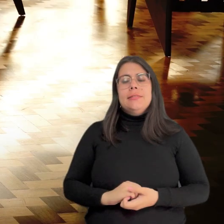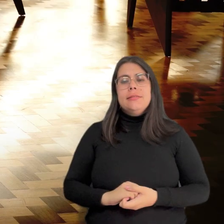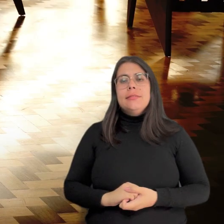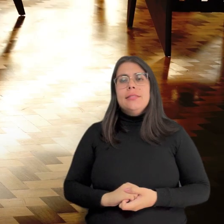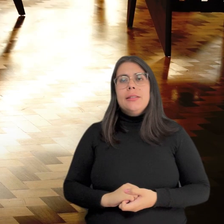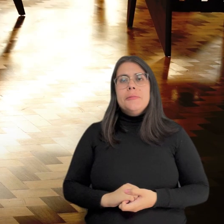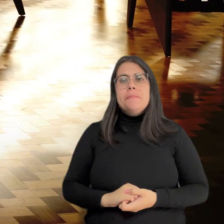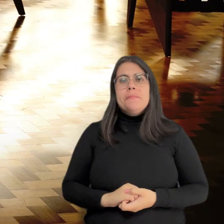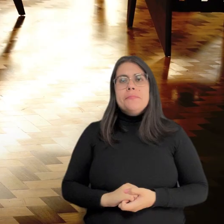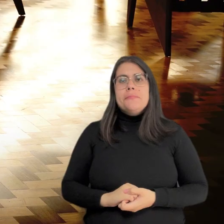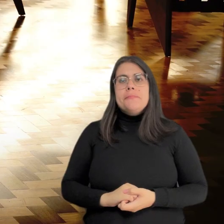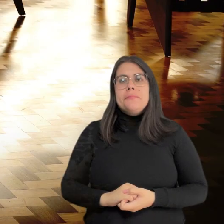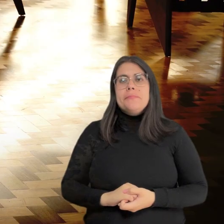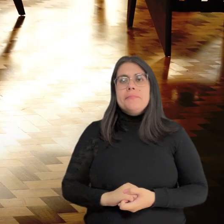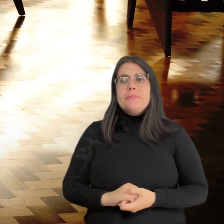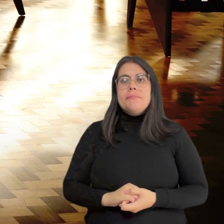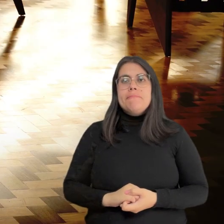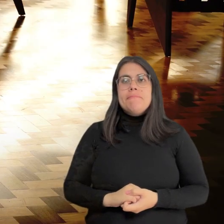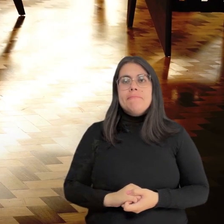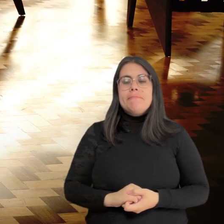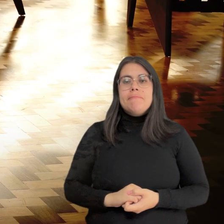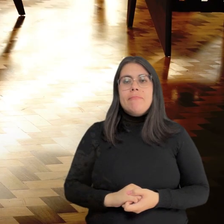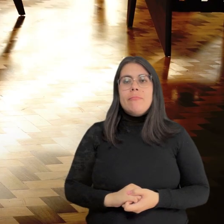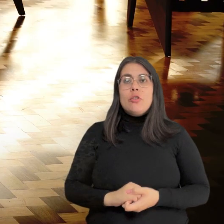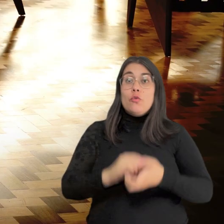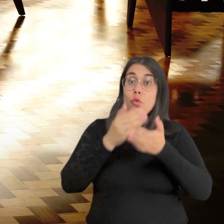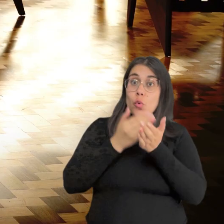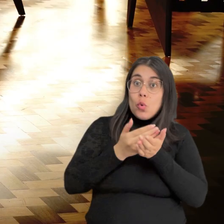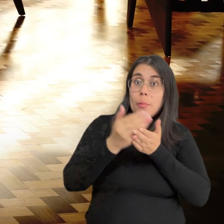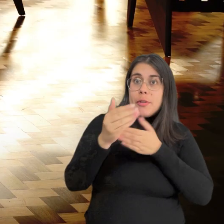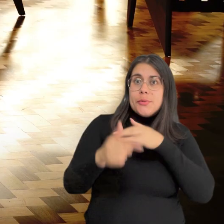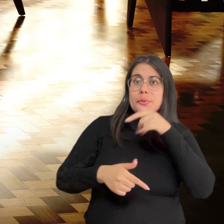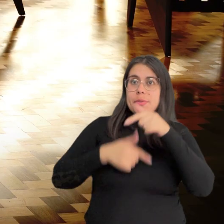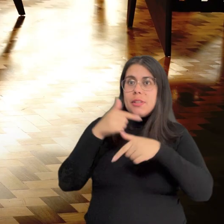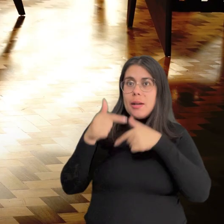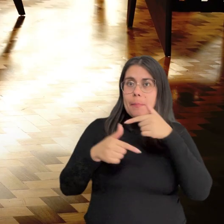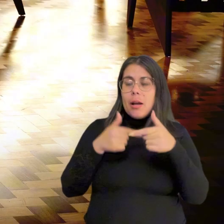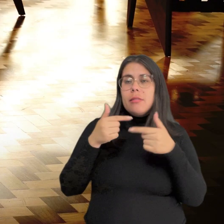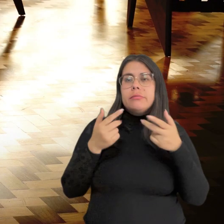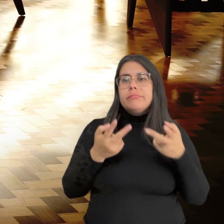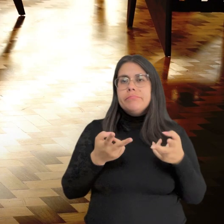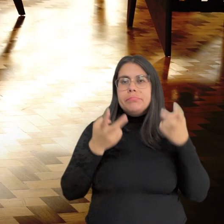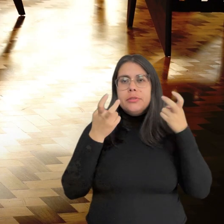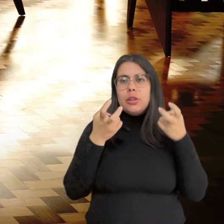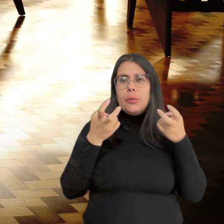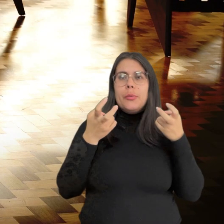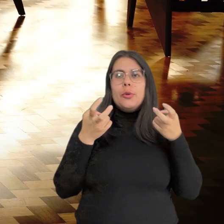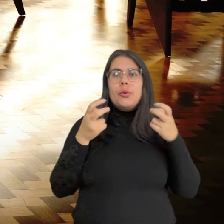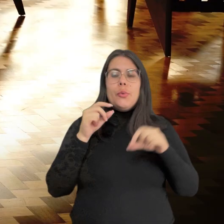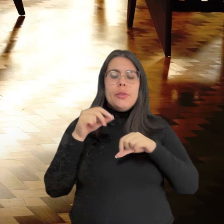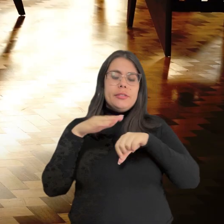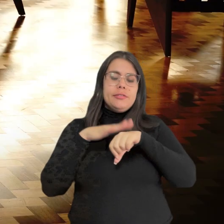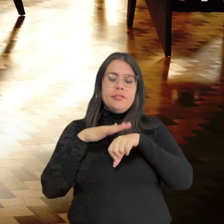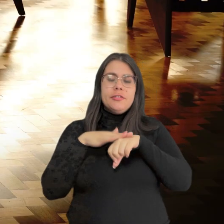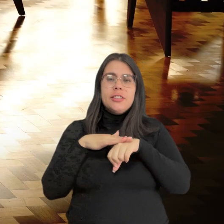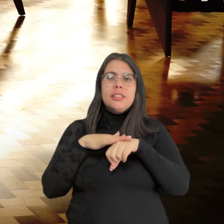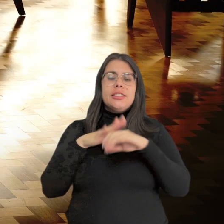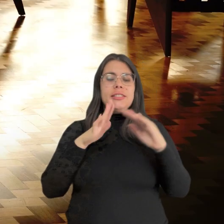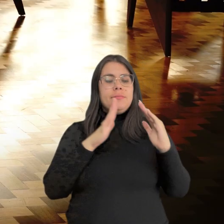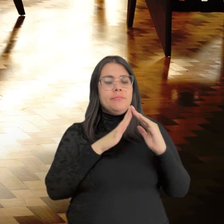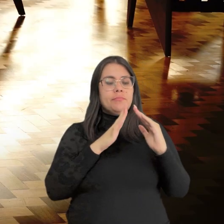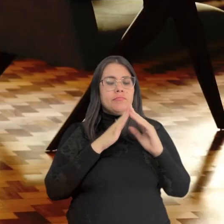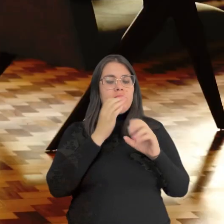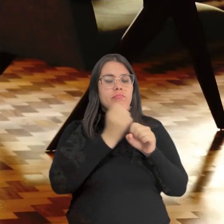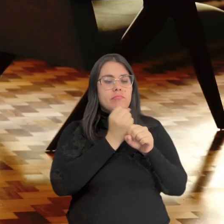o início do trabalho, que você vê o que eu tenho que fazer nessa casa para ela receber a galeria da Luciana